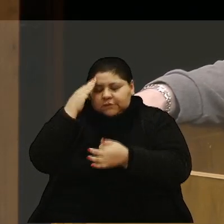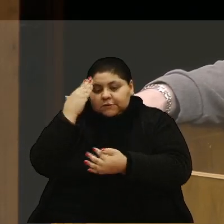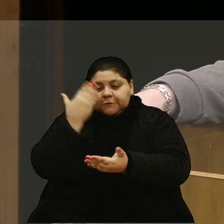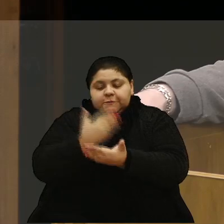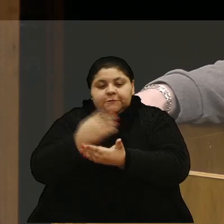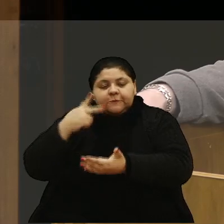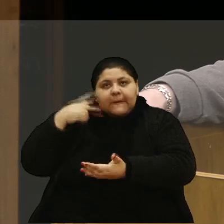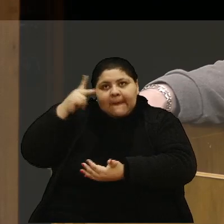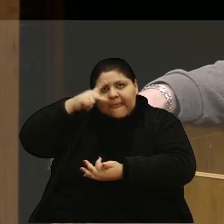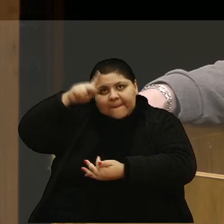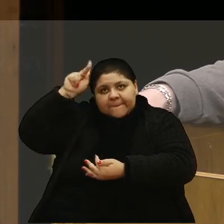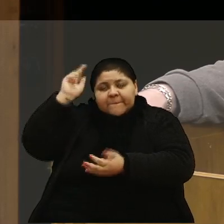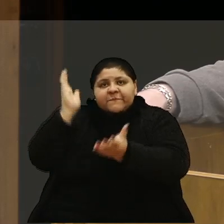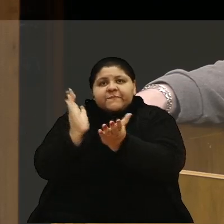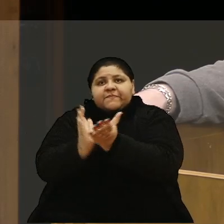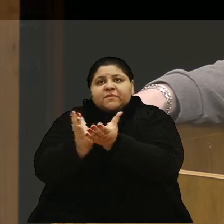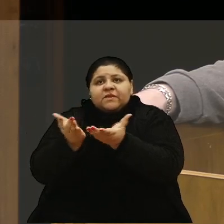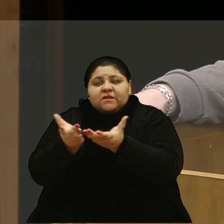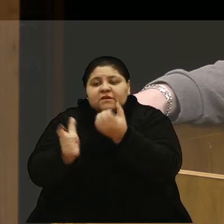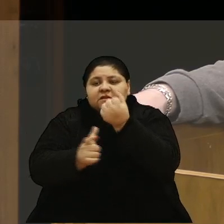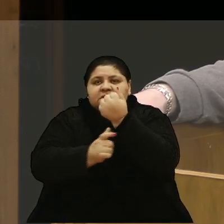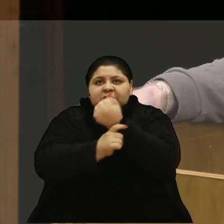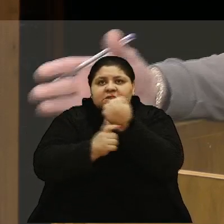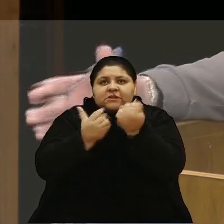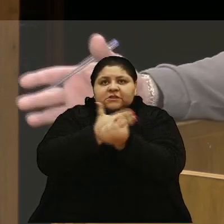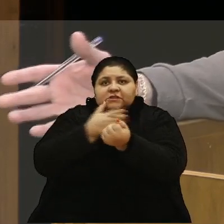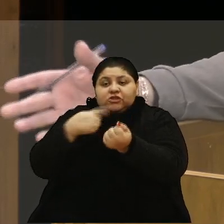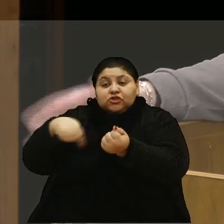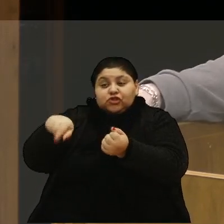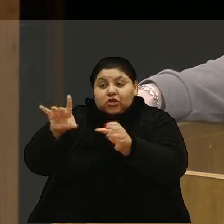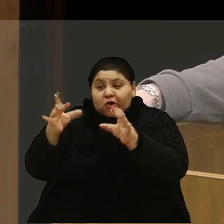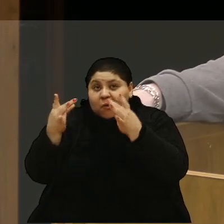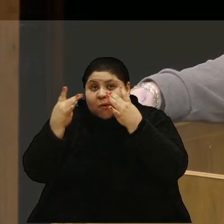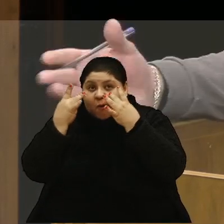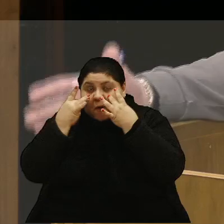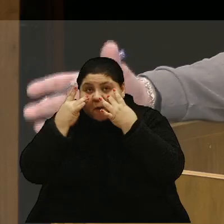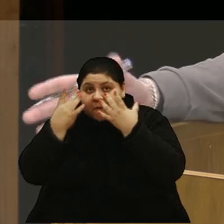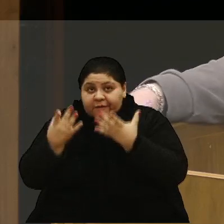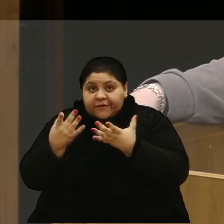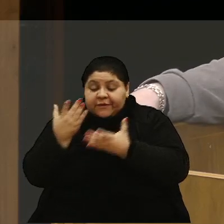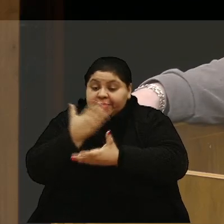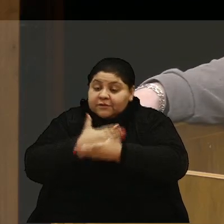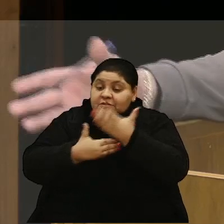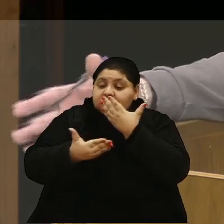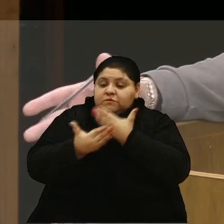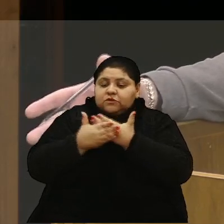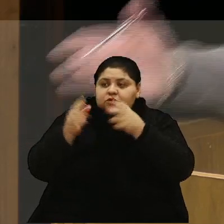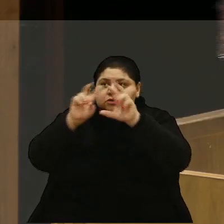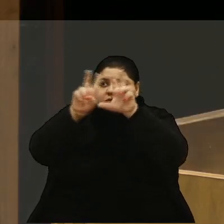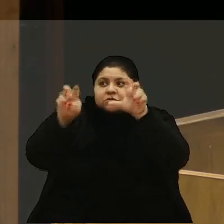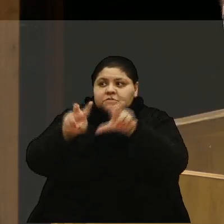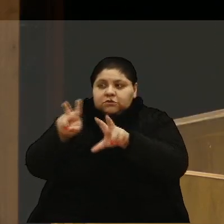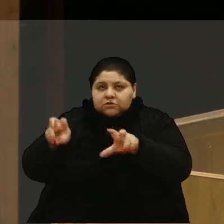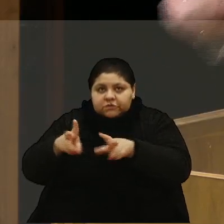vereador Iago, com a Comissão de Segurança Pública. Nós estamos sempre atentos e vigilantes para todas essas pautas, e com